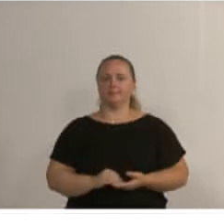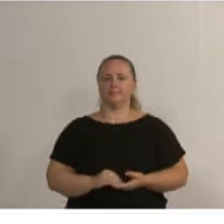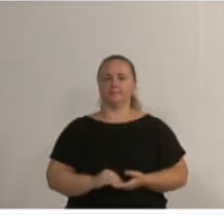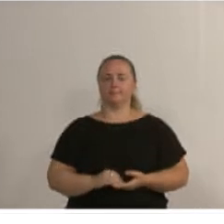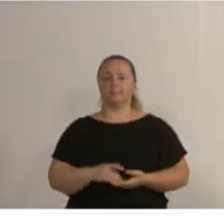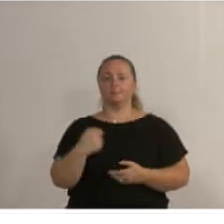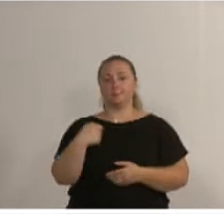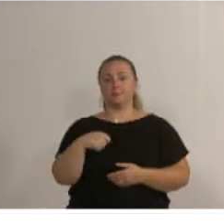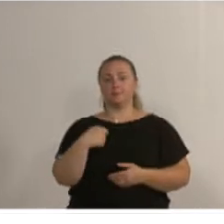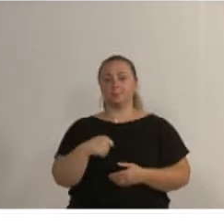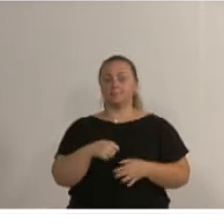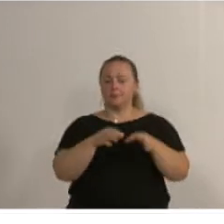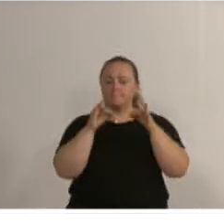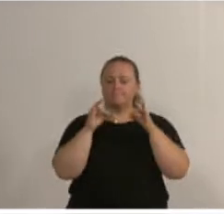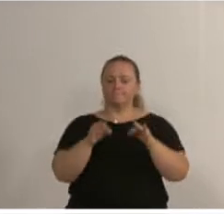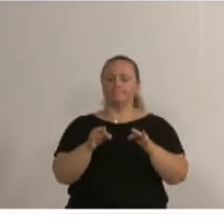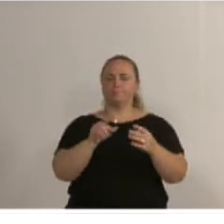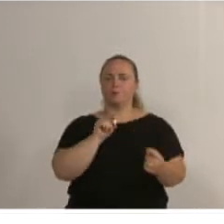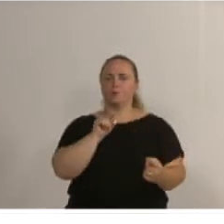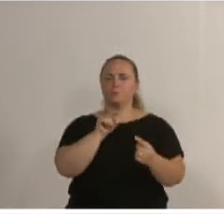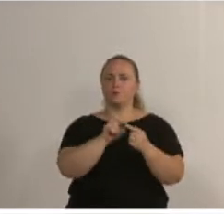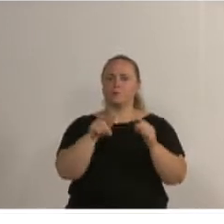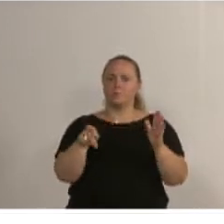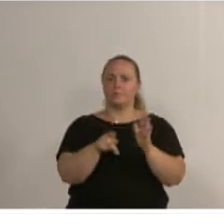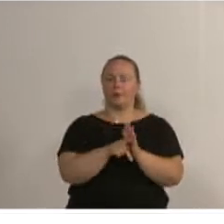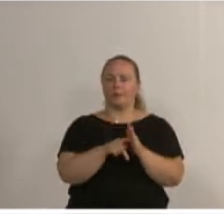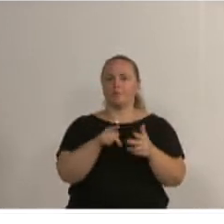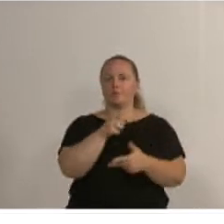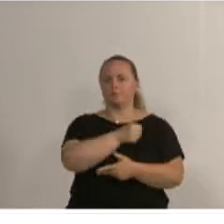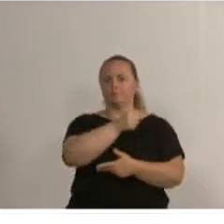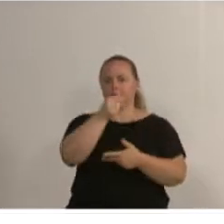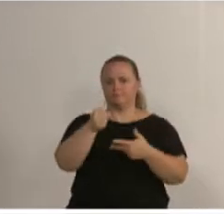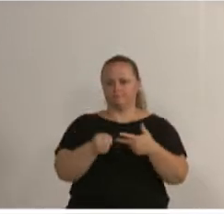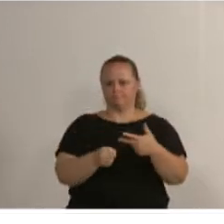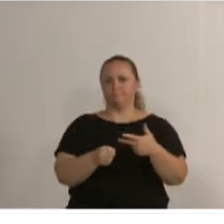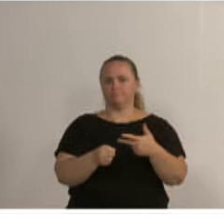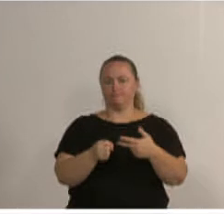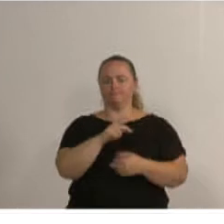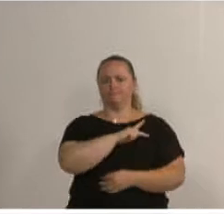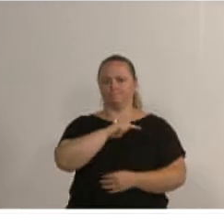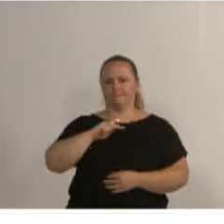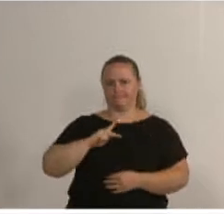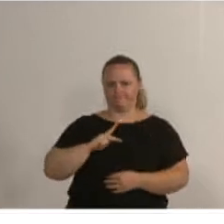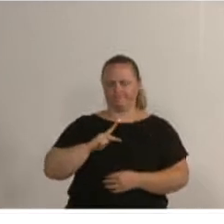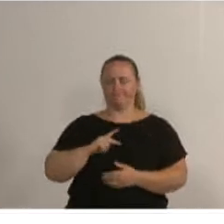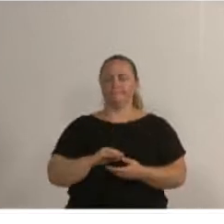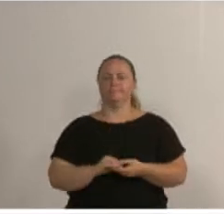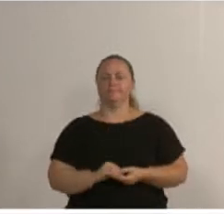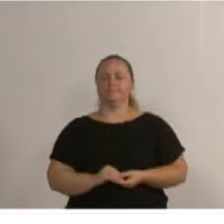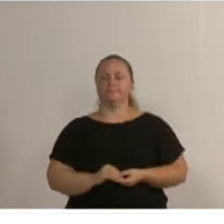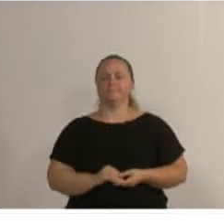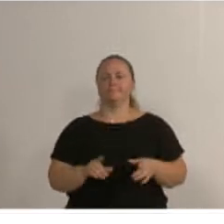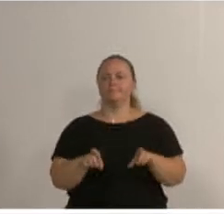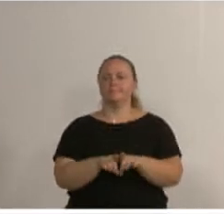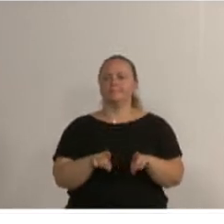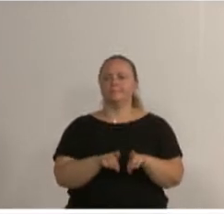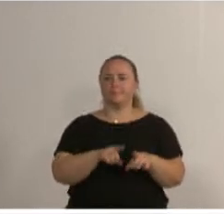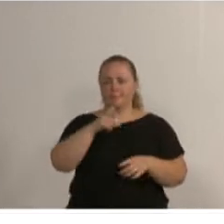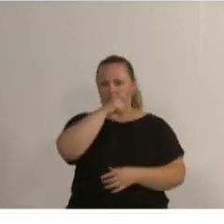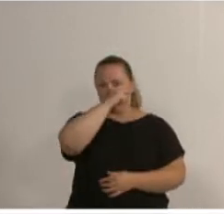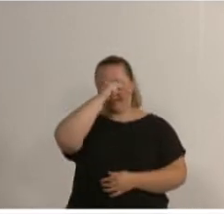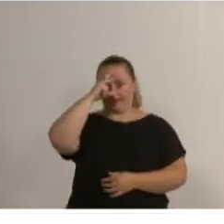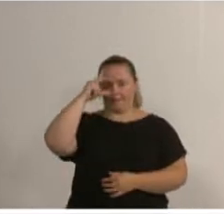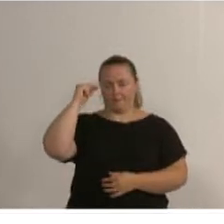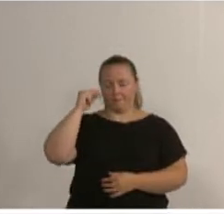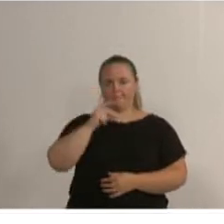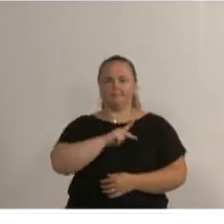os planos e metas do poder público. E do lado de cá nós temos os prefeitos, né, que são os titulares, que